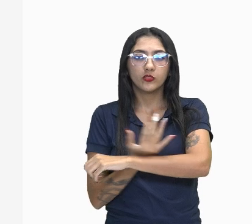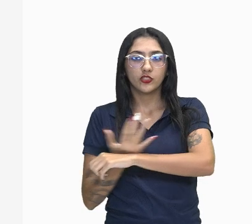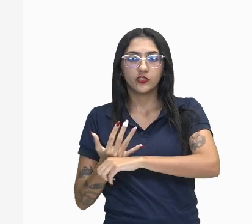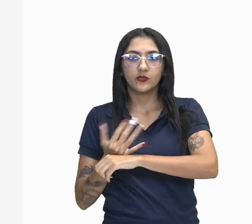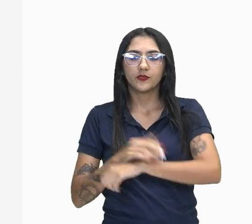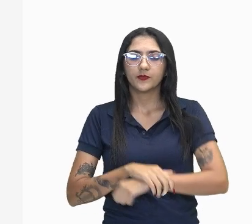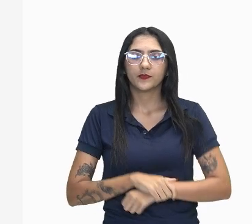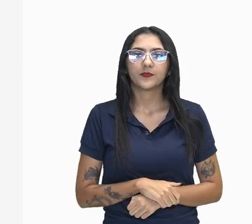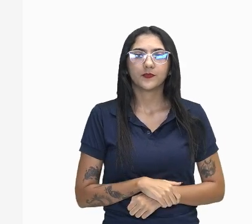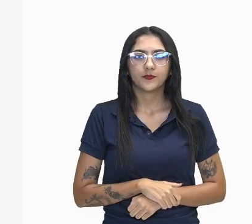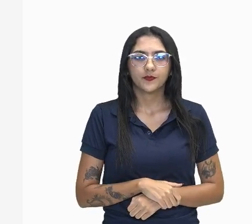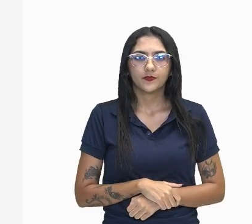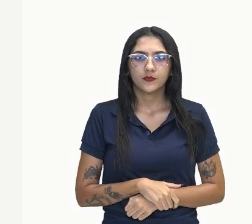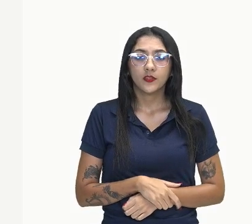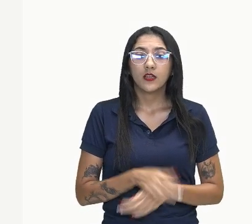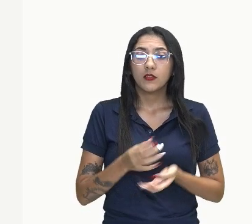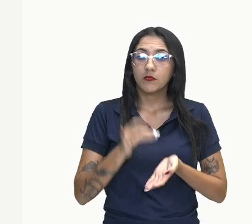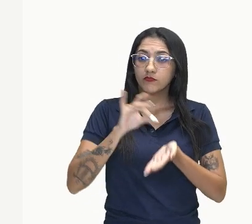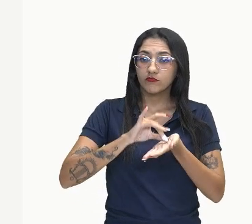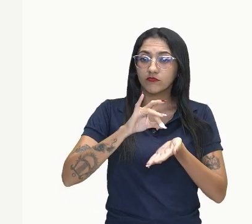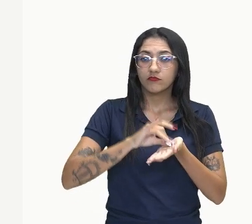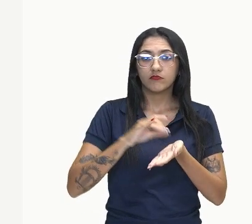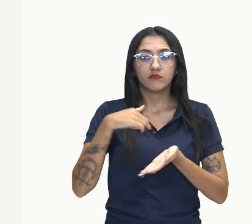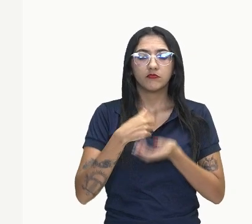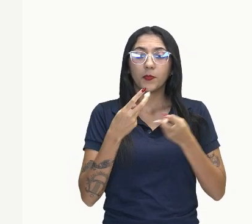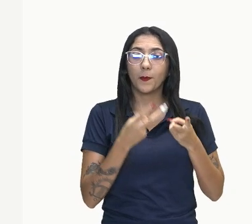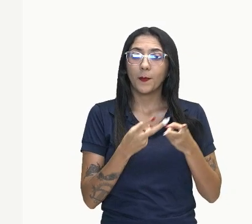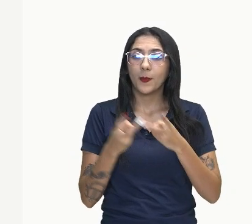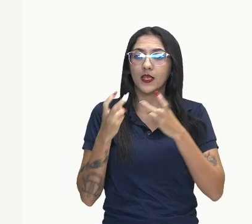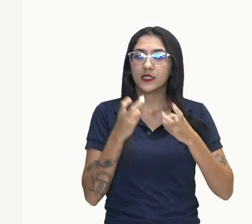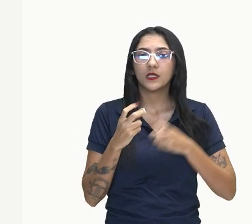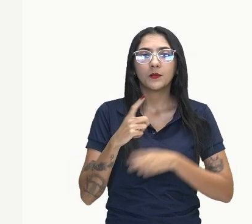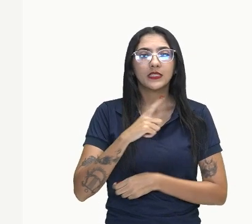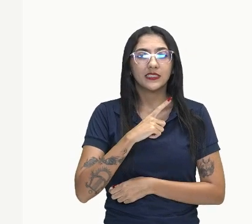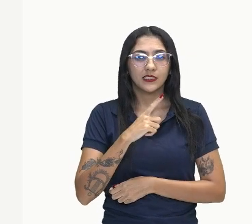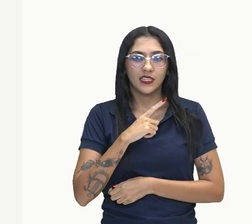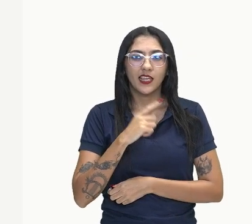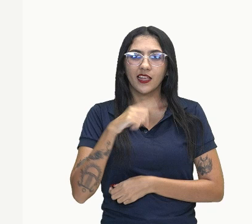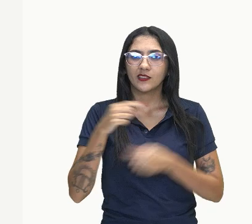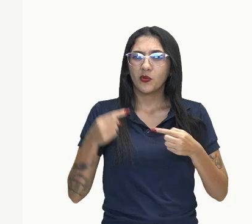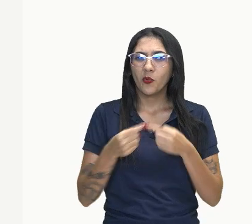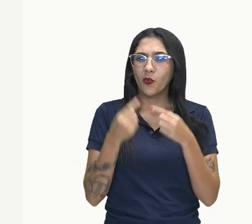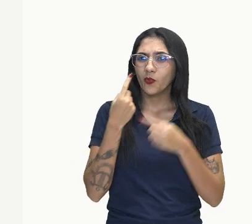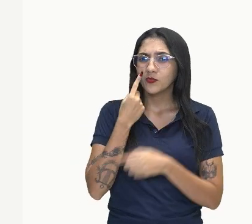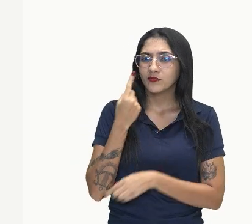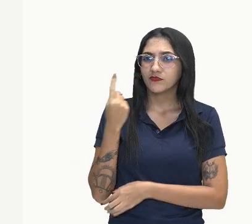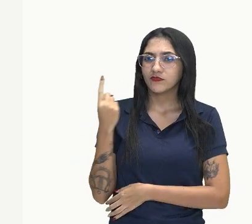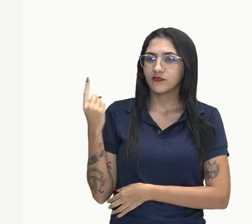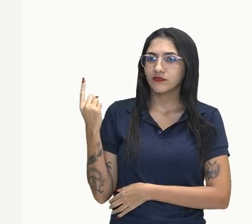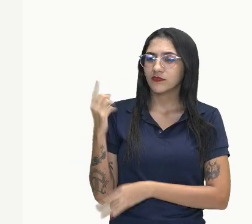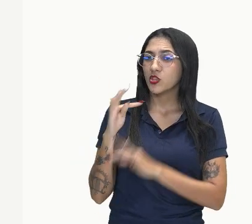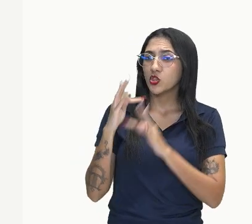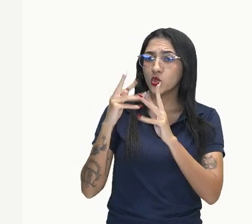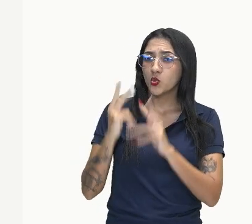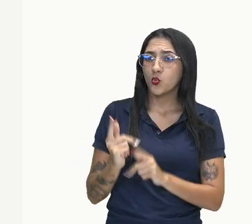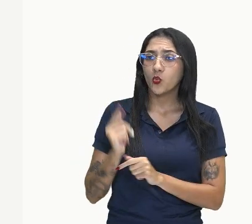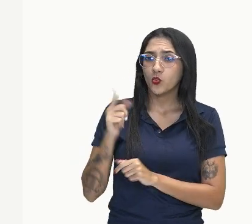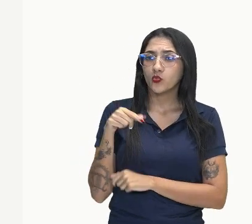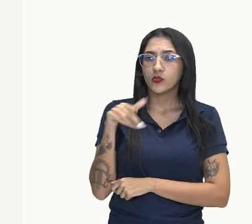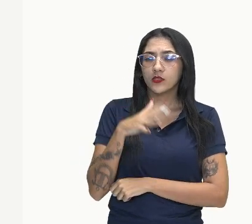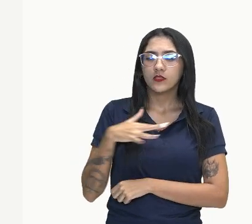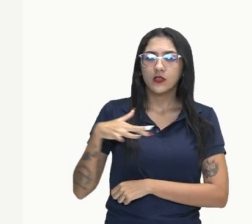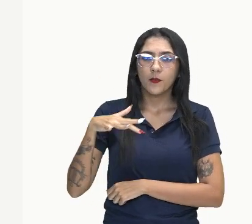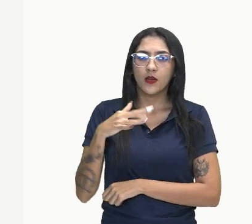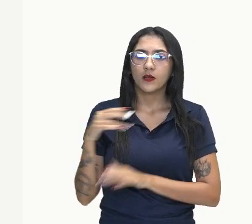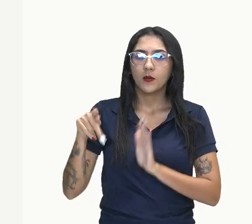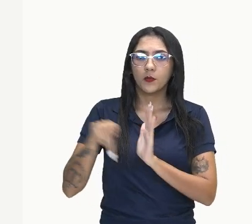gente realmente observa, né, essa parte aqui, ó, tudo isso é terraceamento, já foi uma área